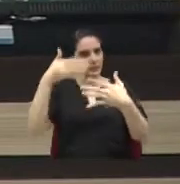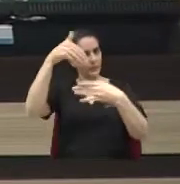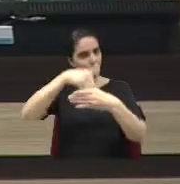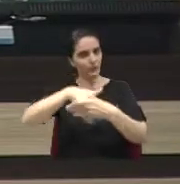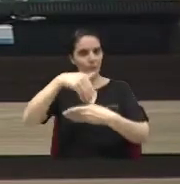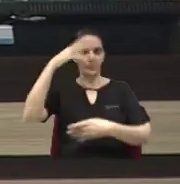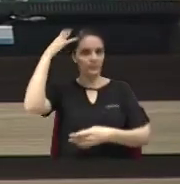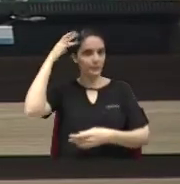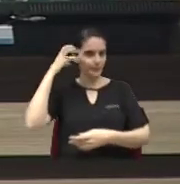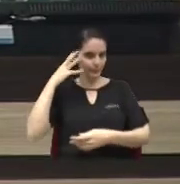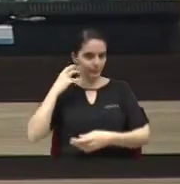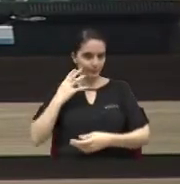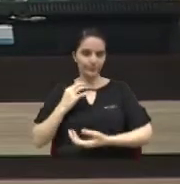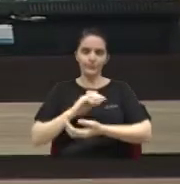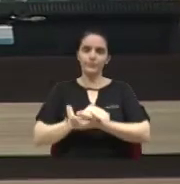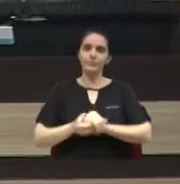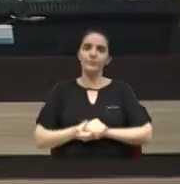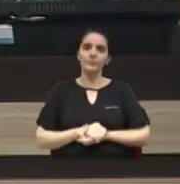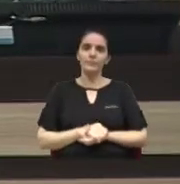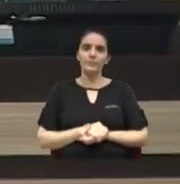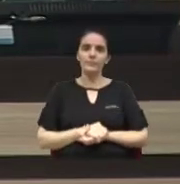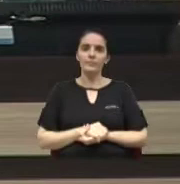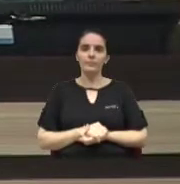voto, vereadora Lubogo.